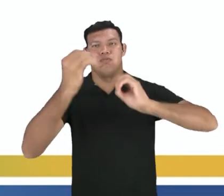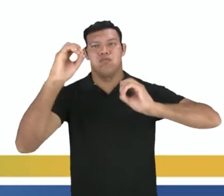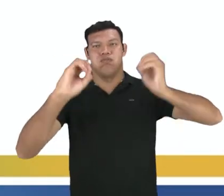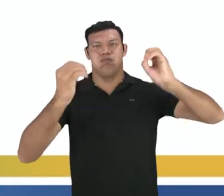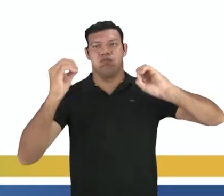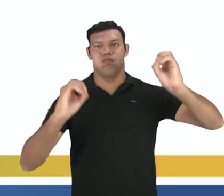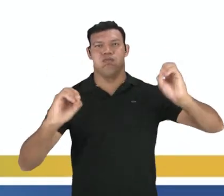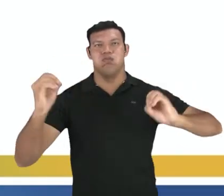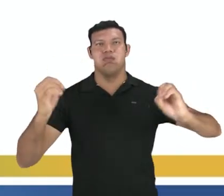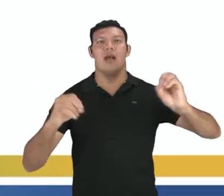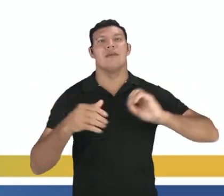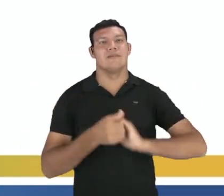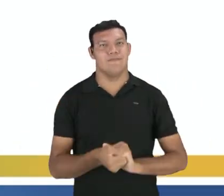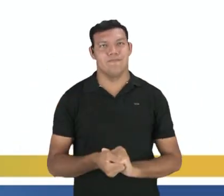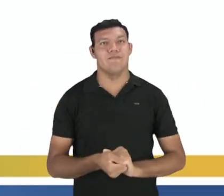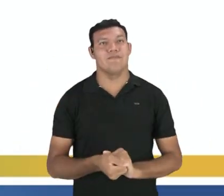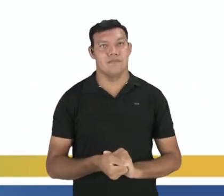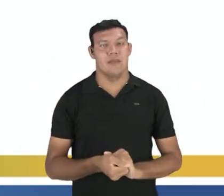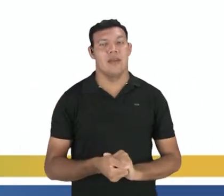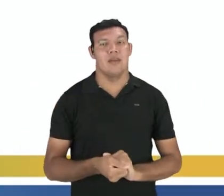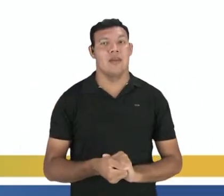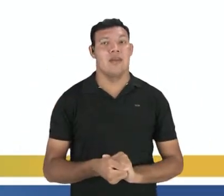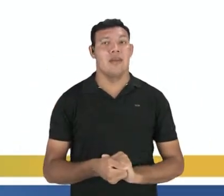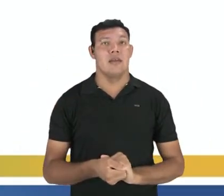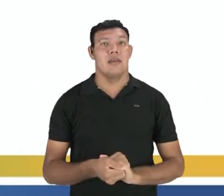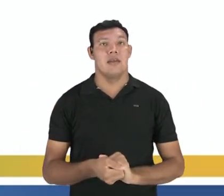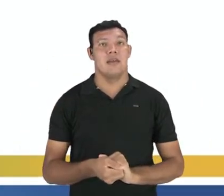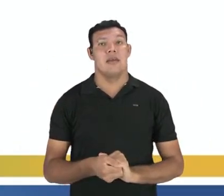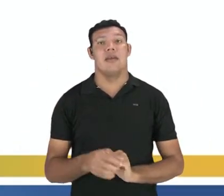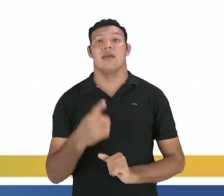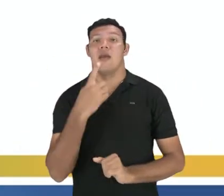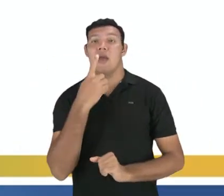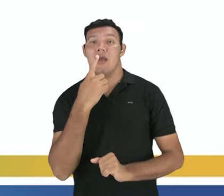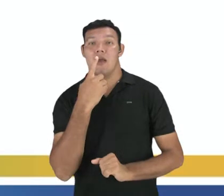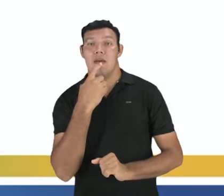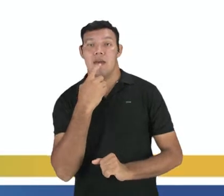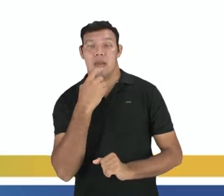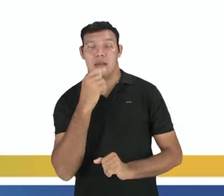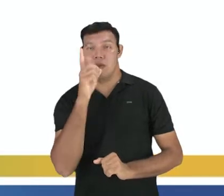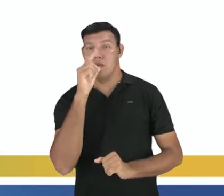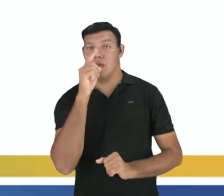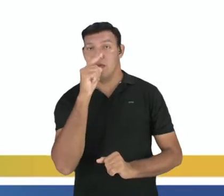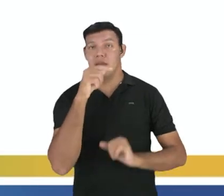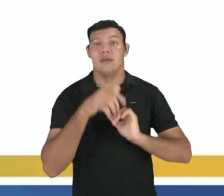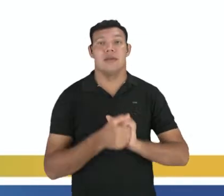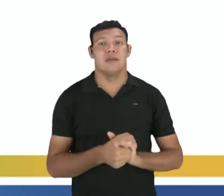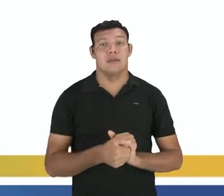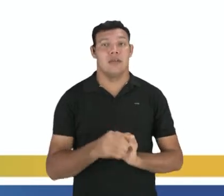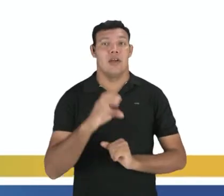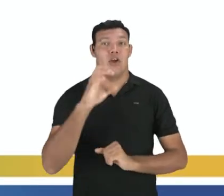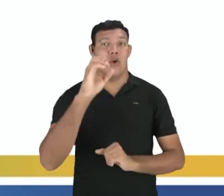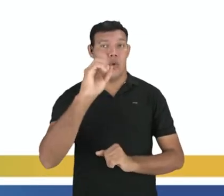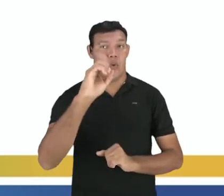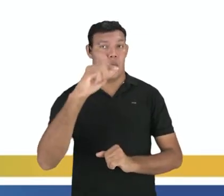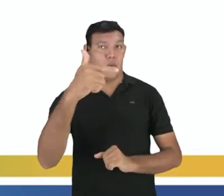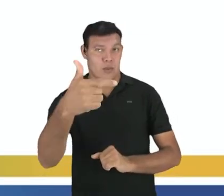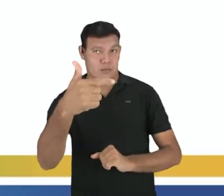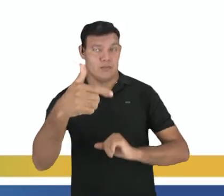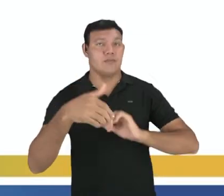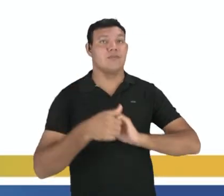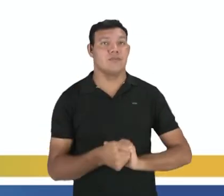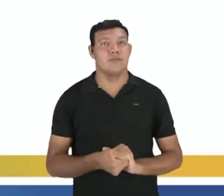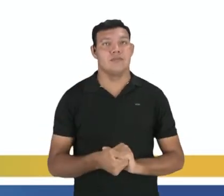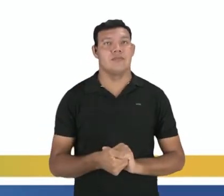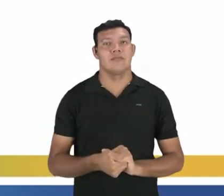observa aqui, ó, a parte negativa da água, que é o oxigênio, porque ele é mais eletronegativo, então ele vai